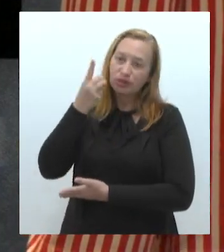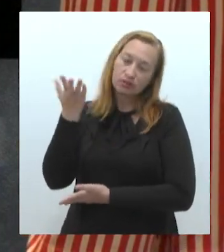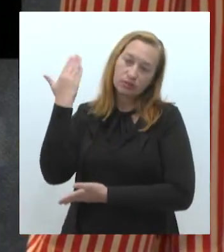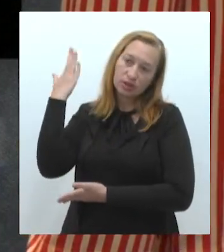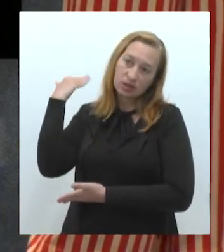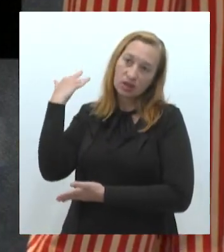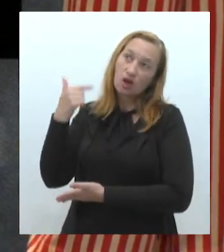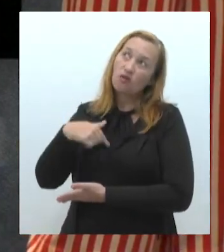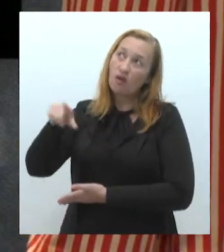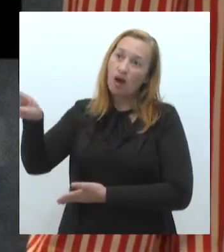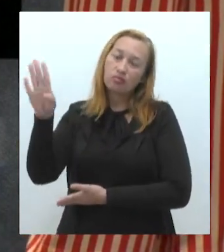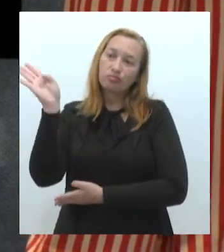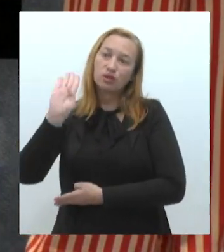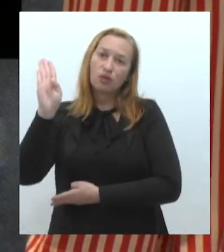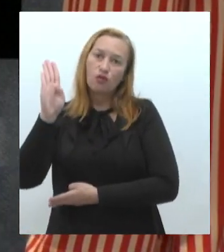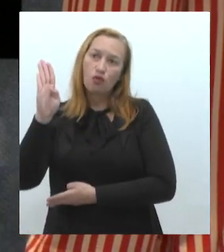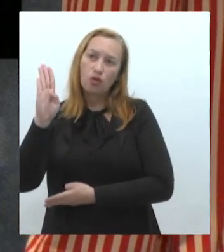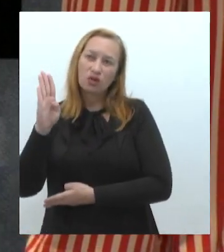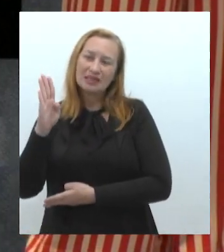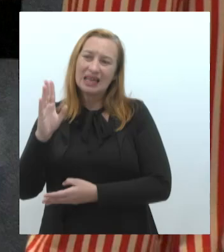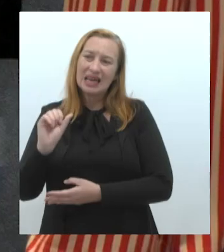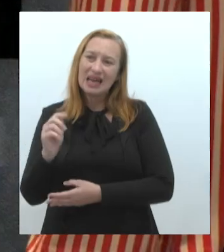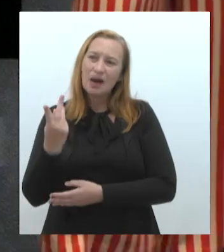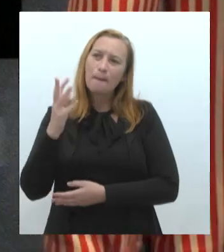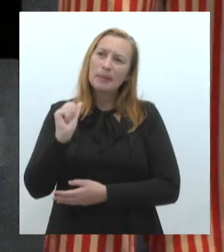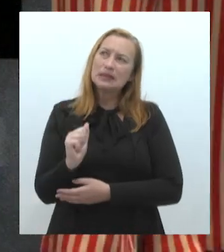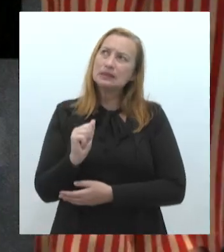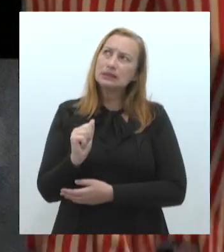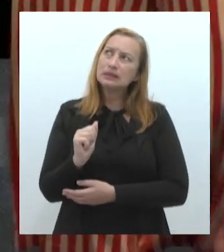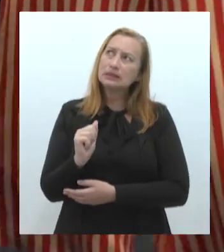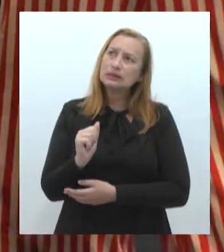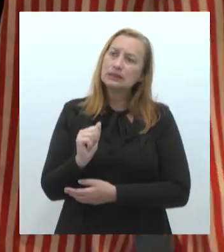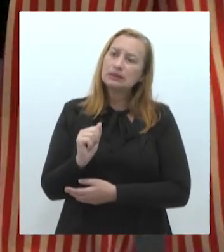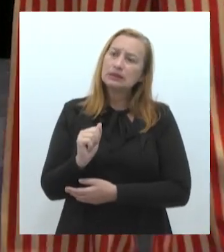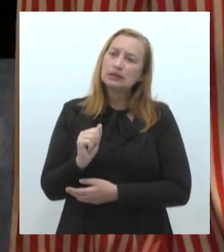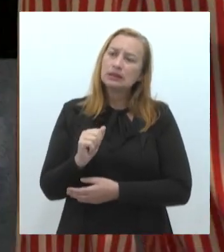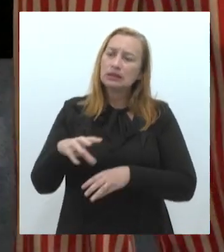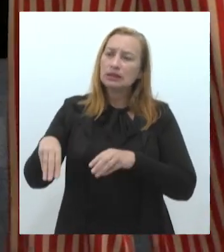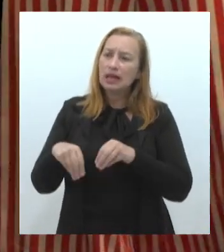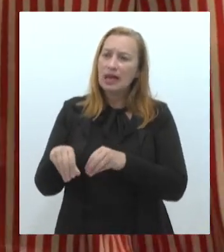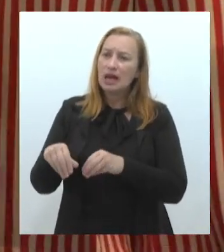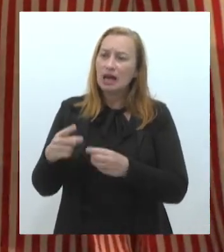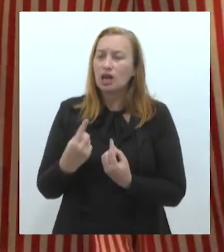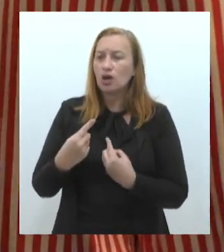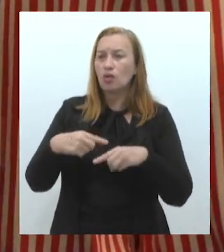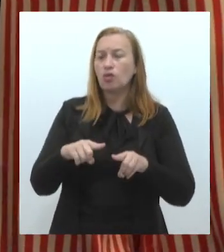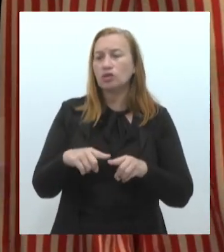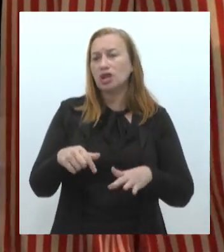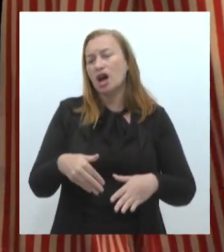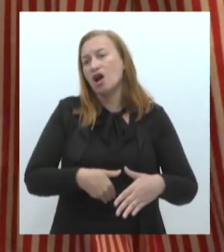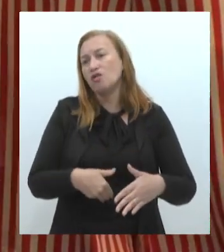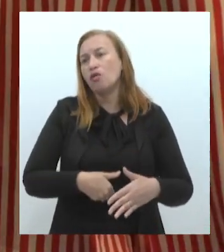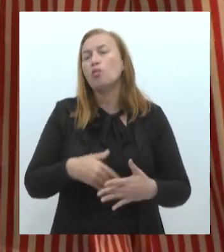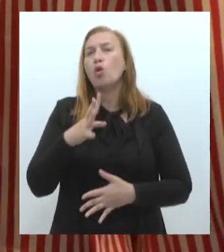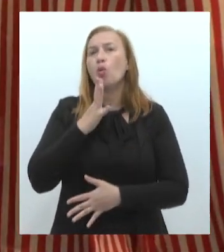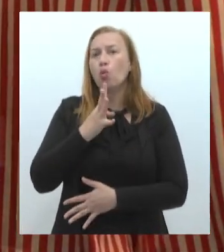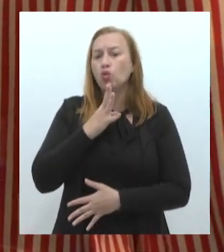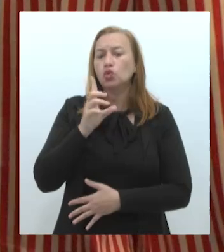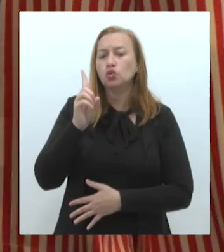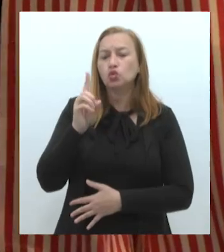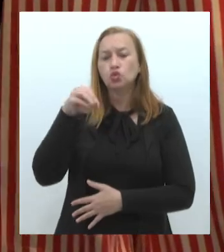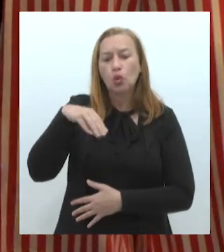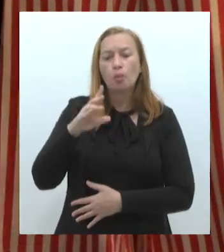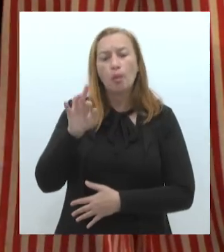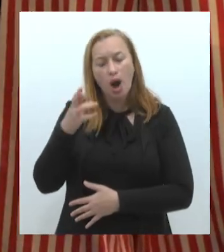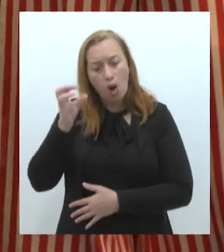em Botafogo, na campanha pela terra e contra a fome. Então, eu conheci o Dom Mauro Morelli